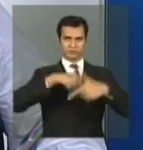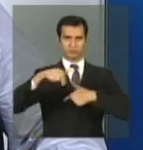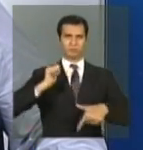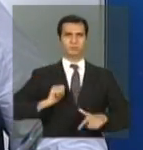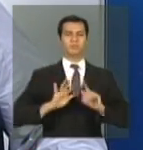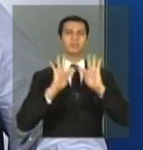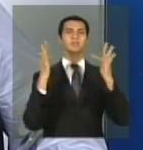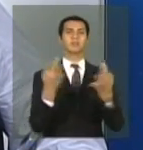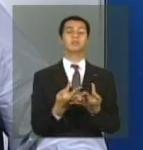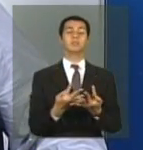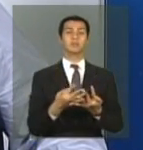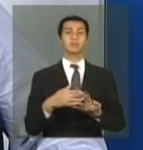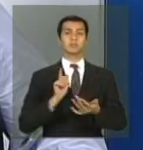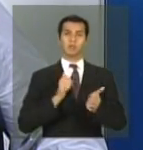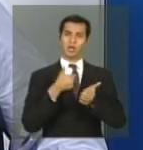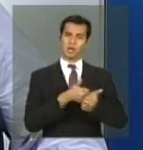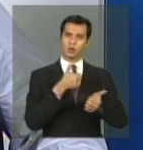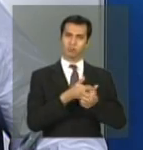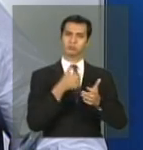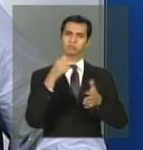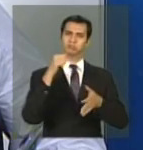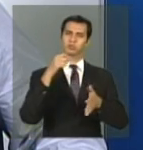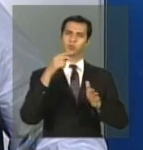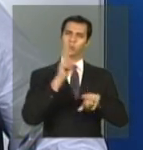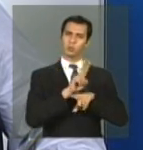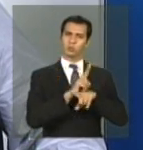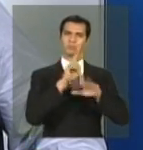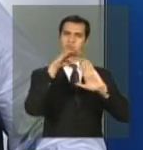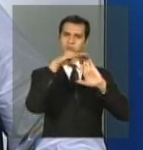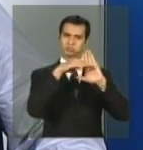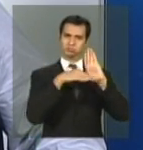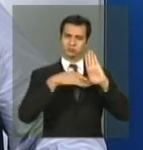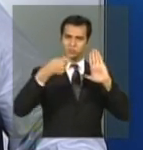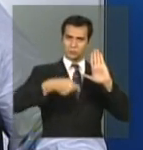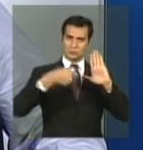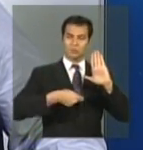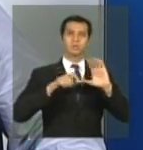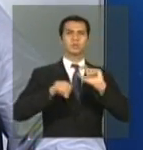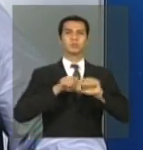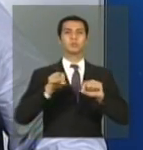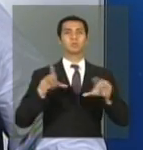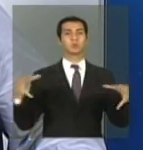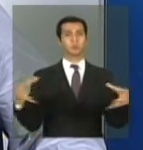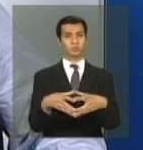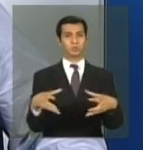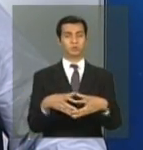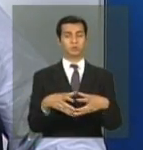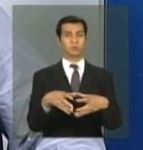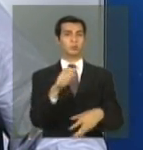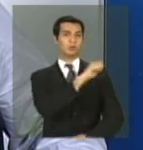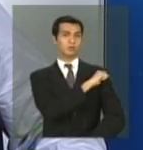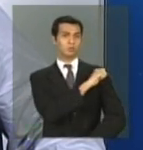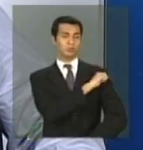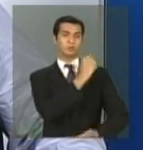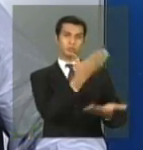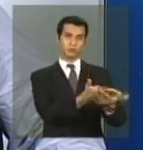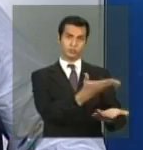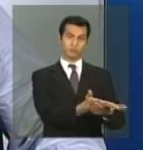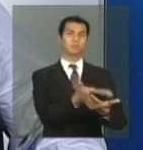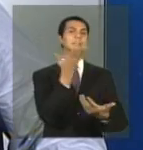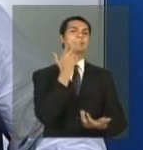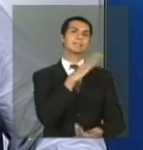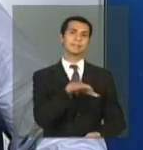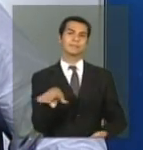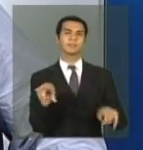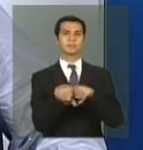no acompanhamento das condicionalidades do programa Bolsa Família, né, que esse público, né, dos estudantes, das crianças e jovens que